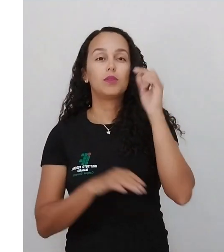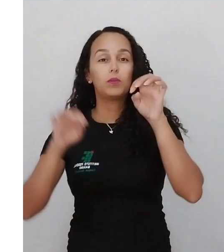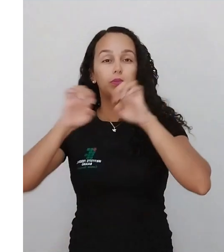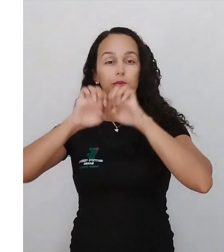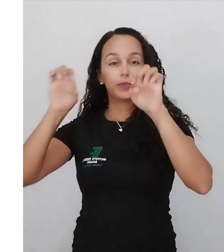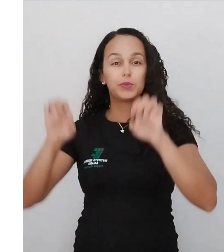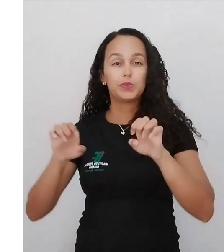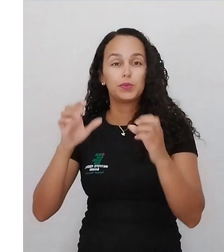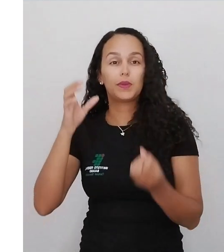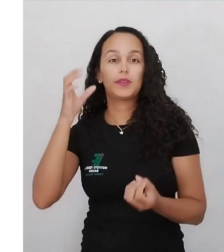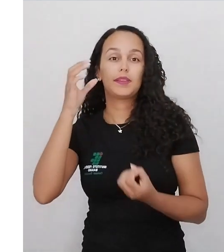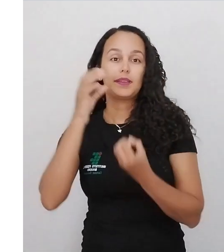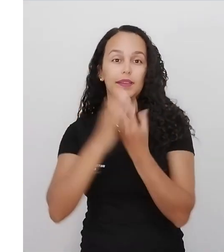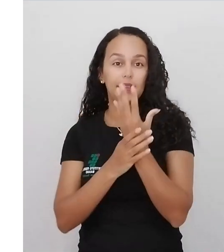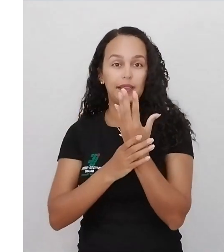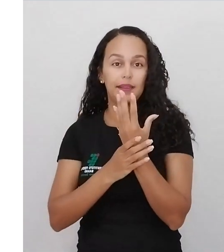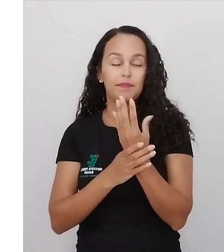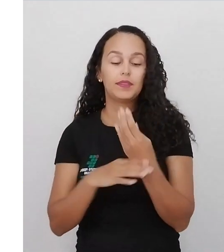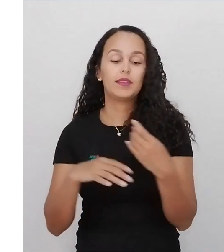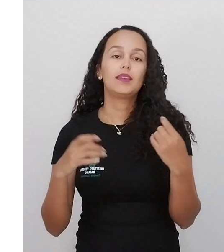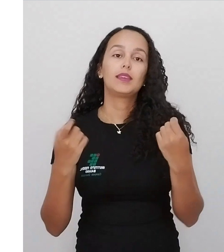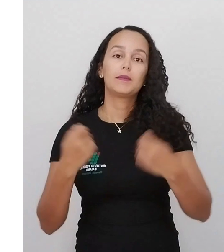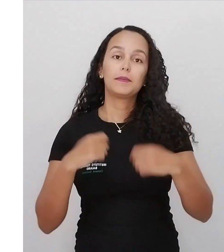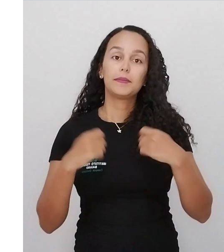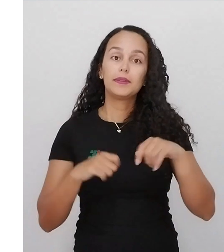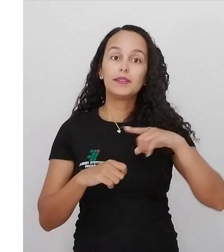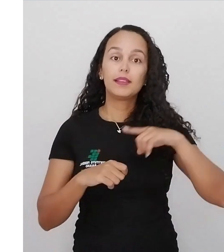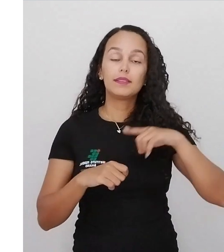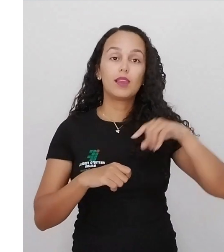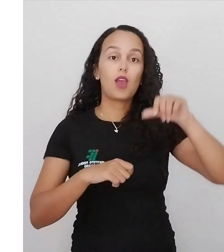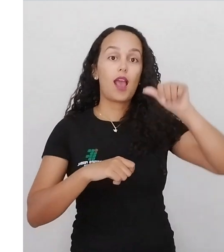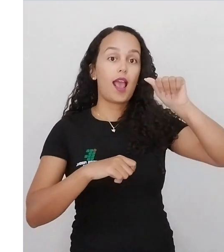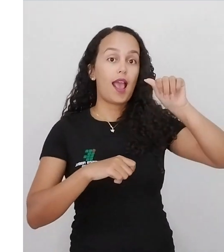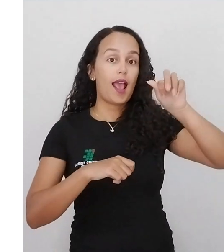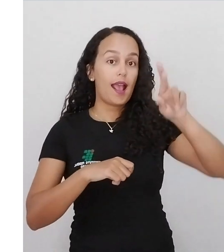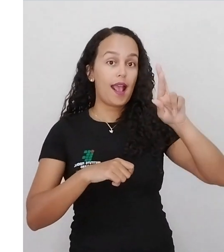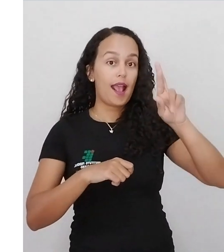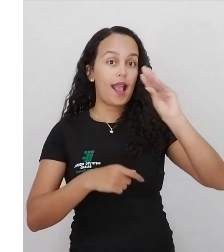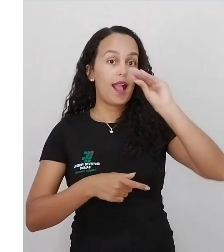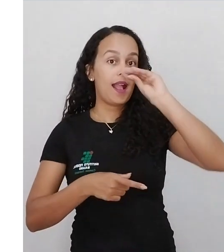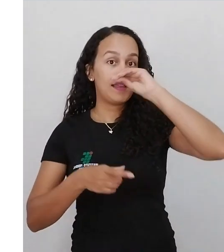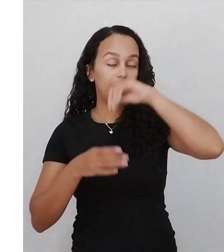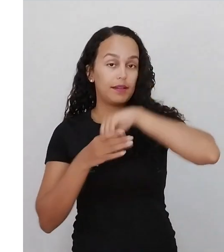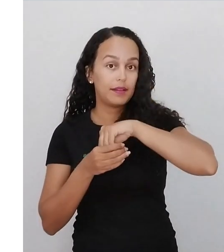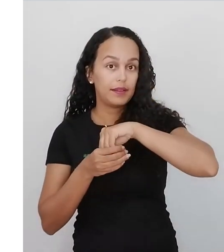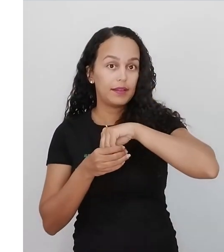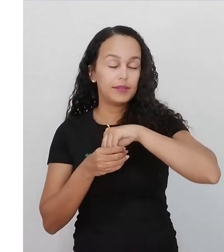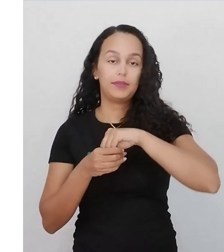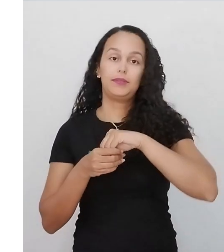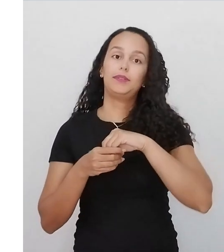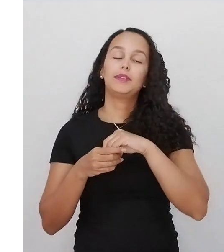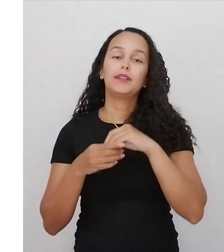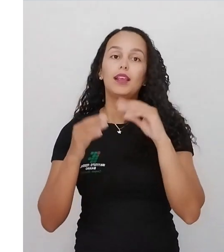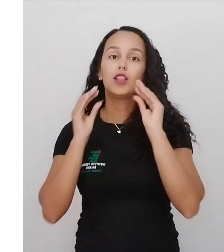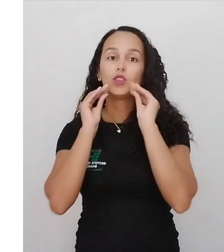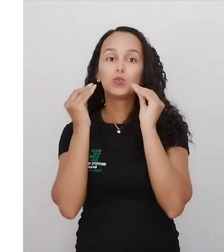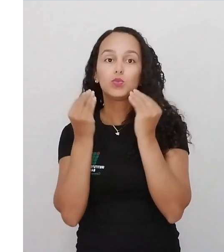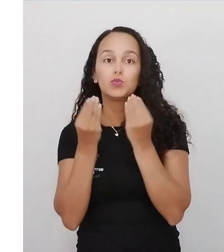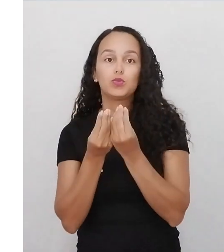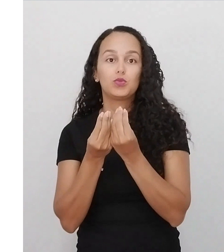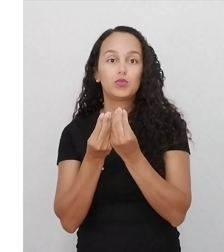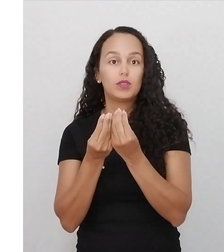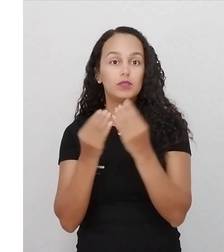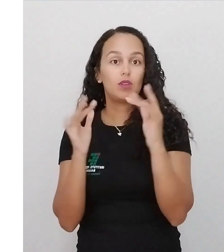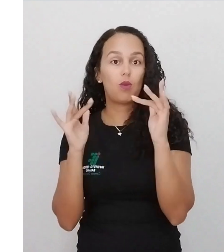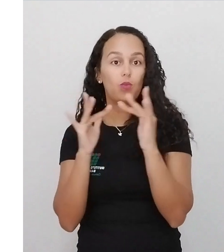que o princípio ativo entre em contato, né, com a substância que eu vou estar ali preparando, e eu